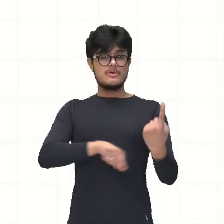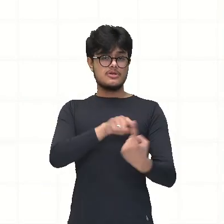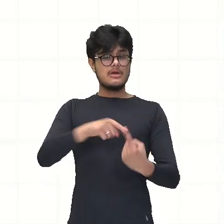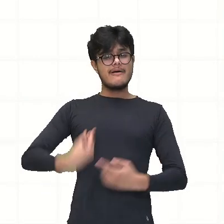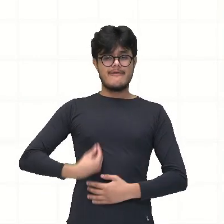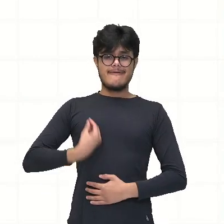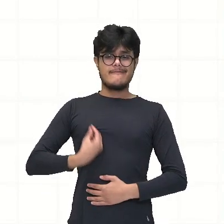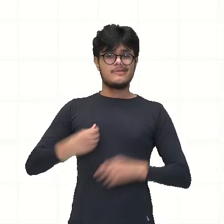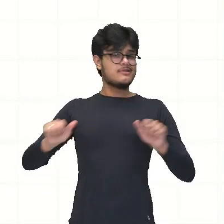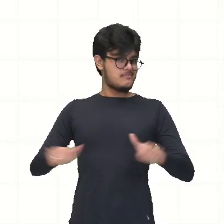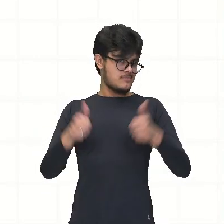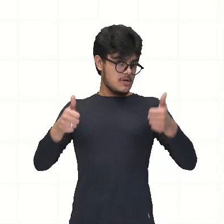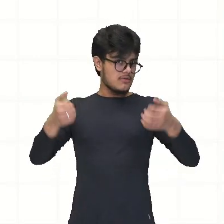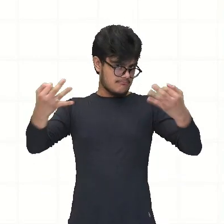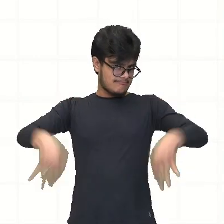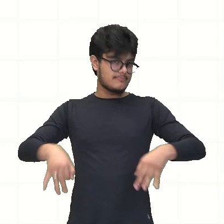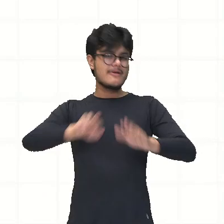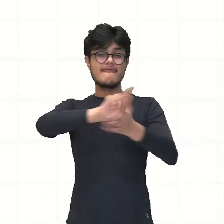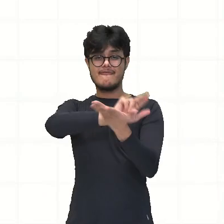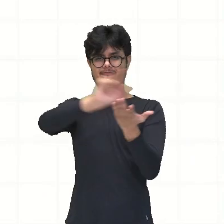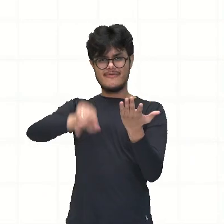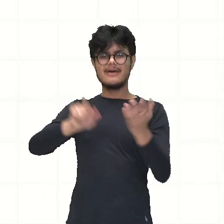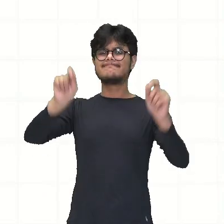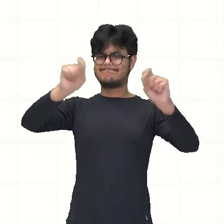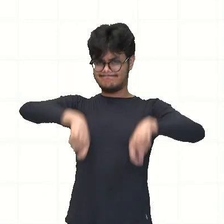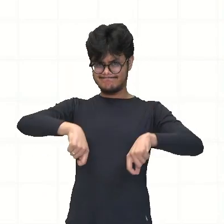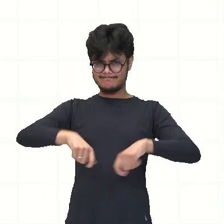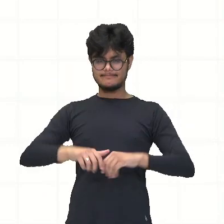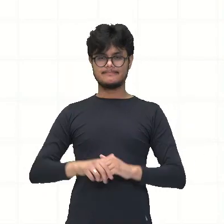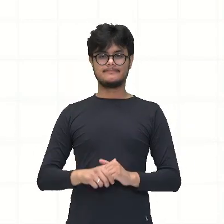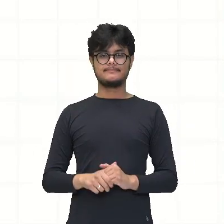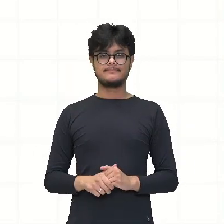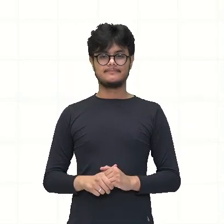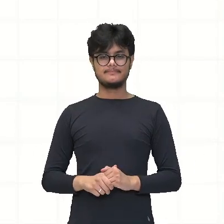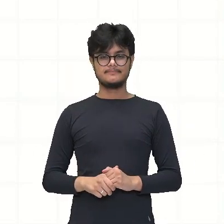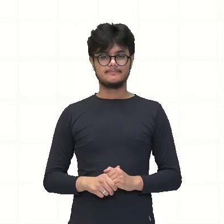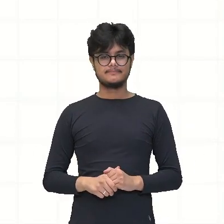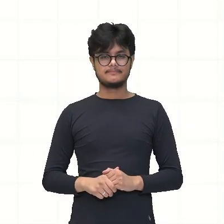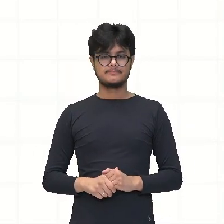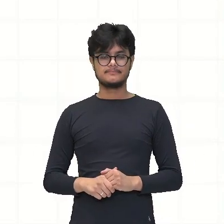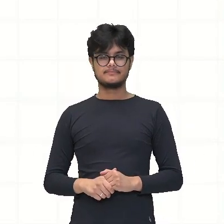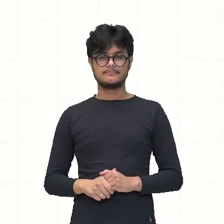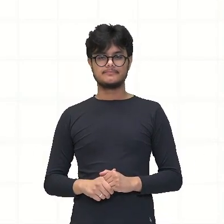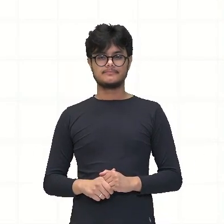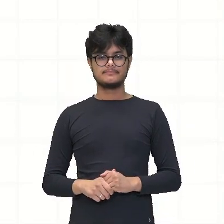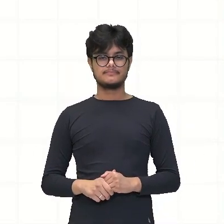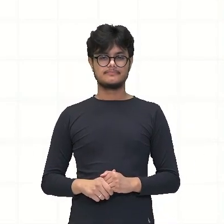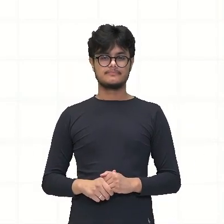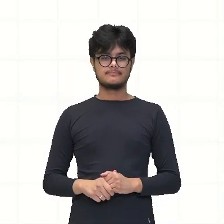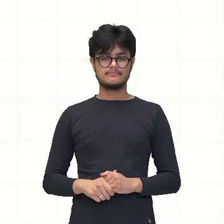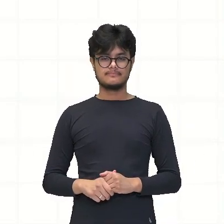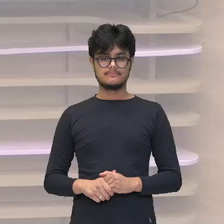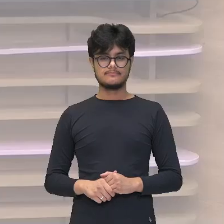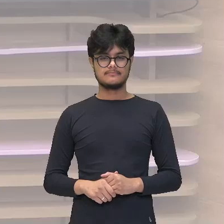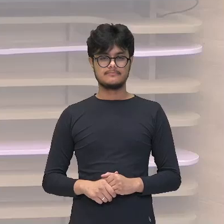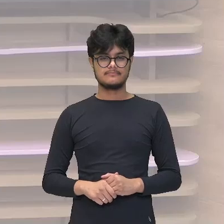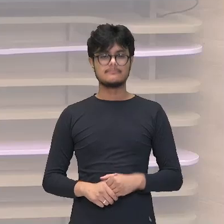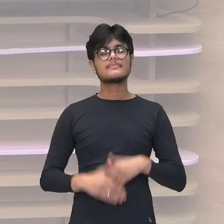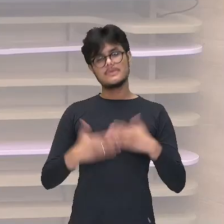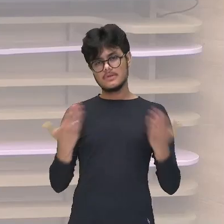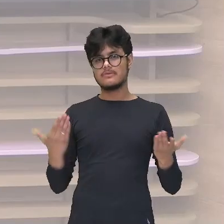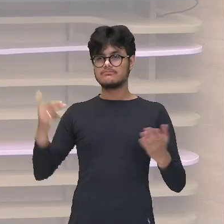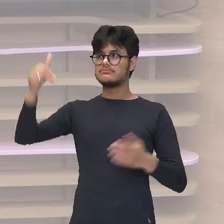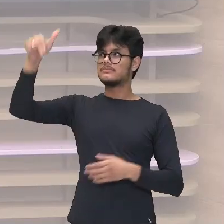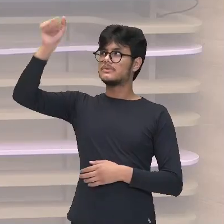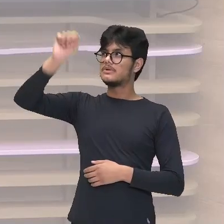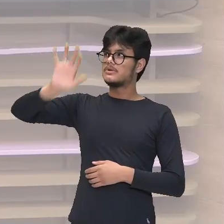Então, a gente tem diversos fatores aí que são os fatores atrativos e a população saiu ali do Nordeste